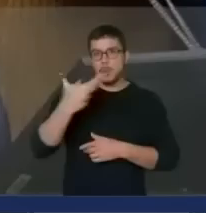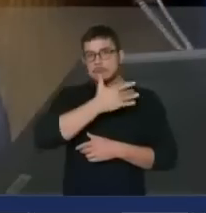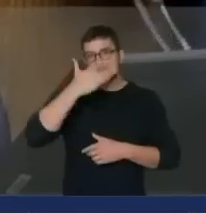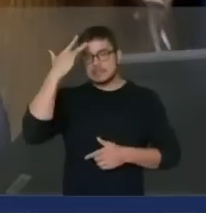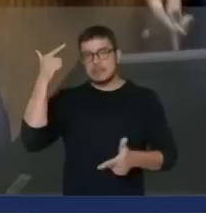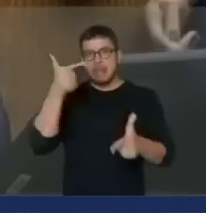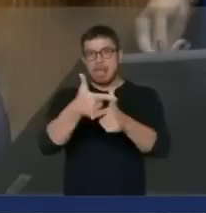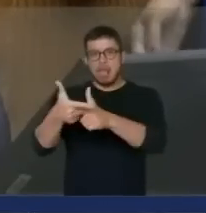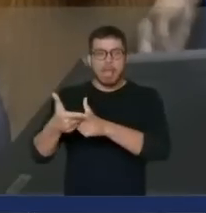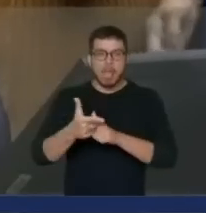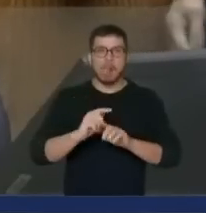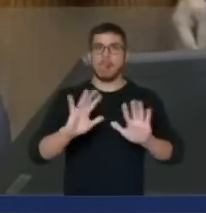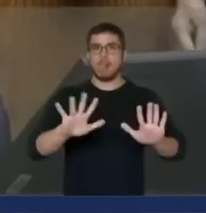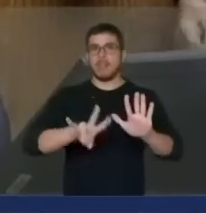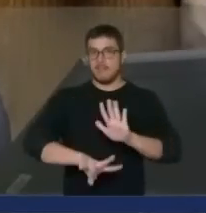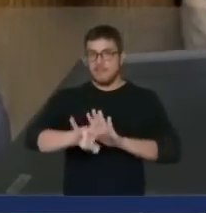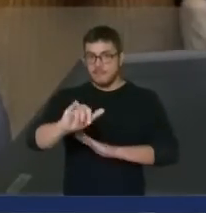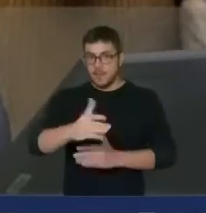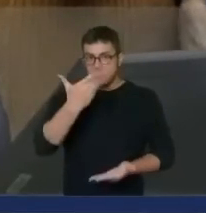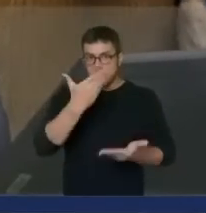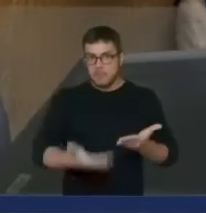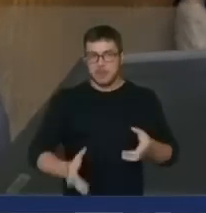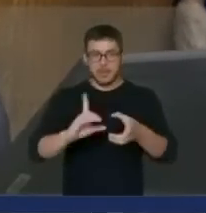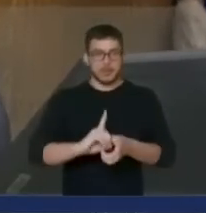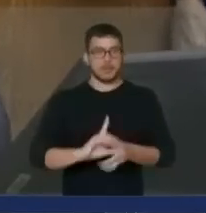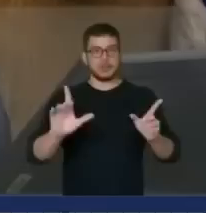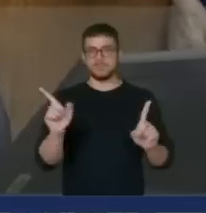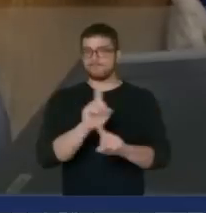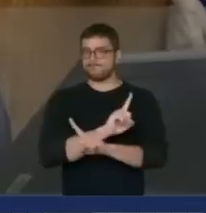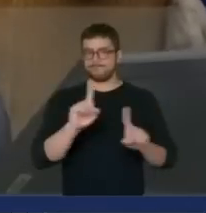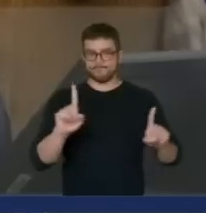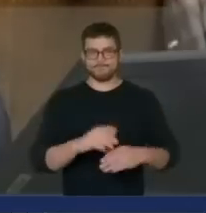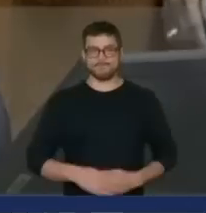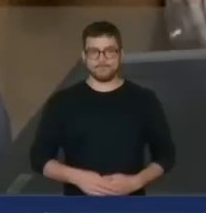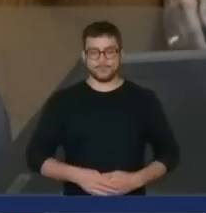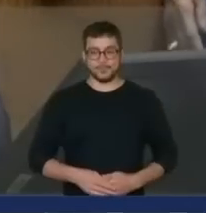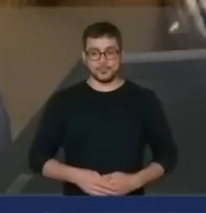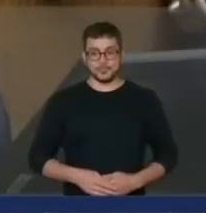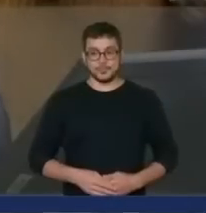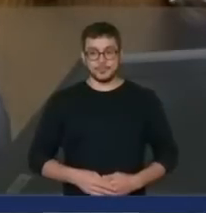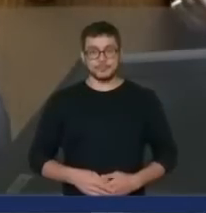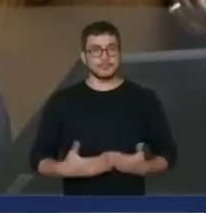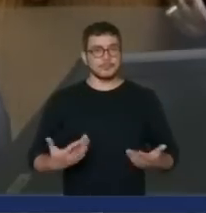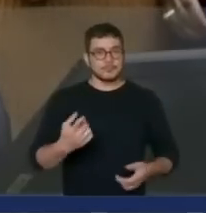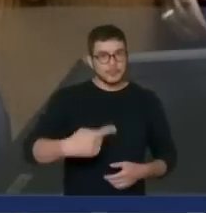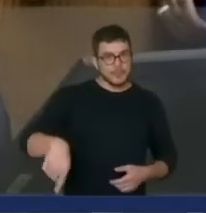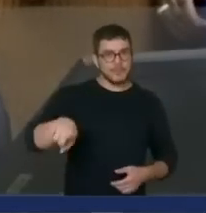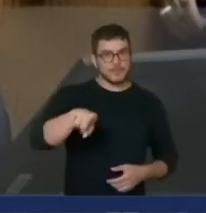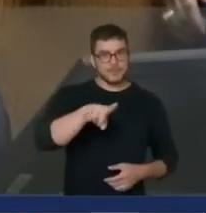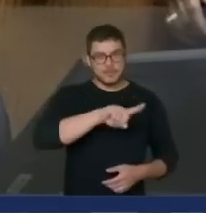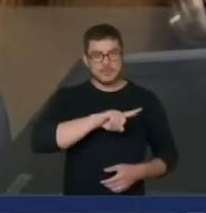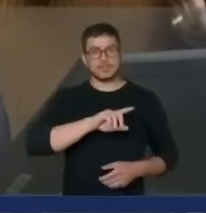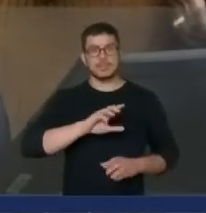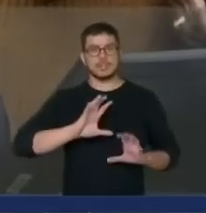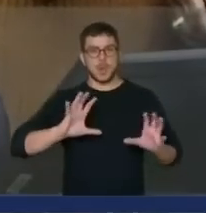que tirará a sua presença da vida, do dia a dia, do espírito dos brasileiros. Aos vândalos e instrumentadores do